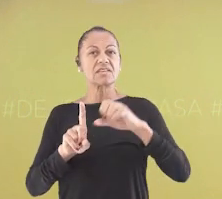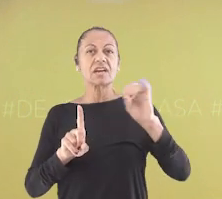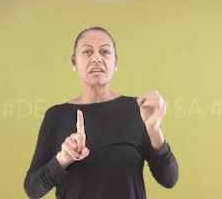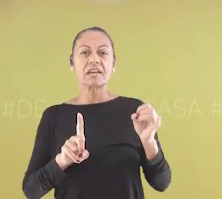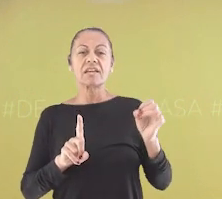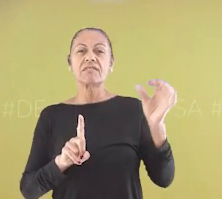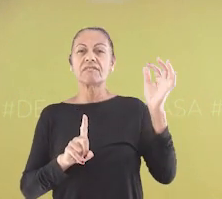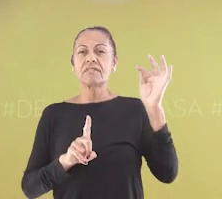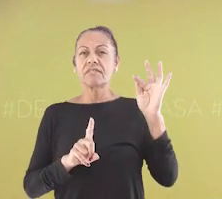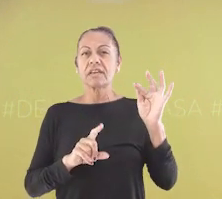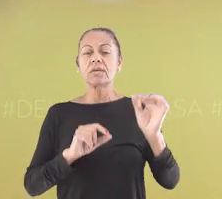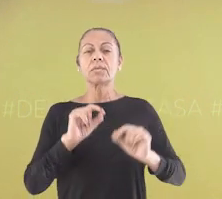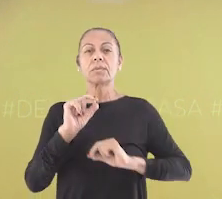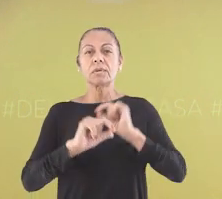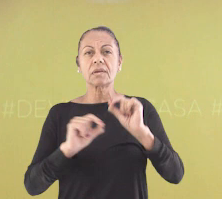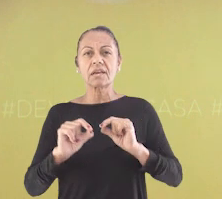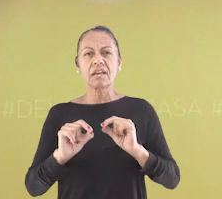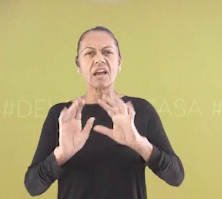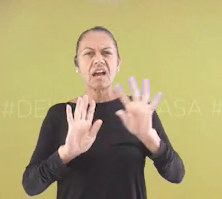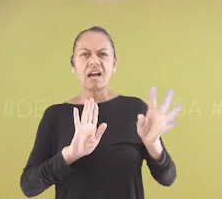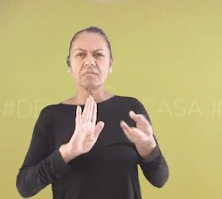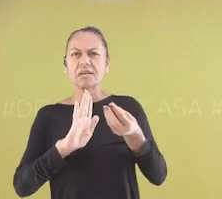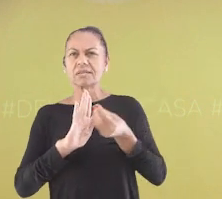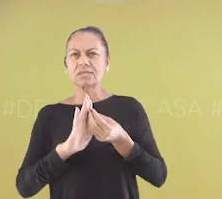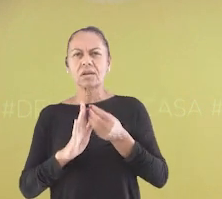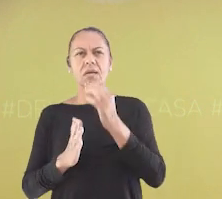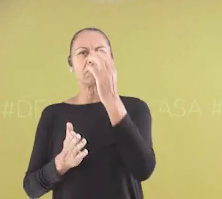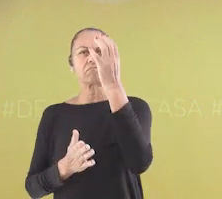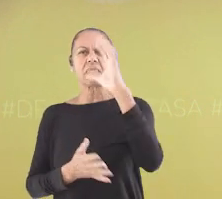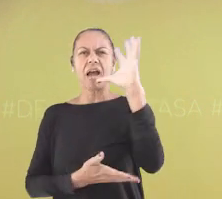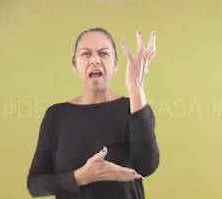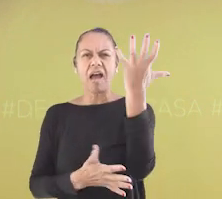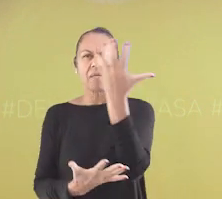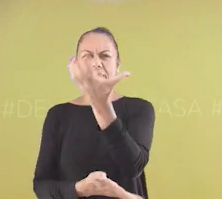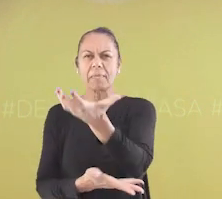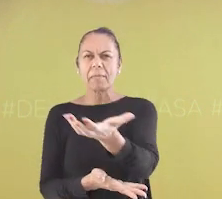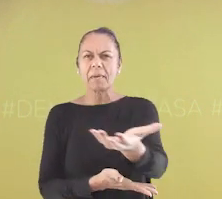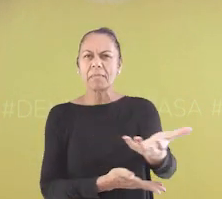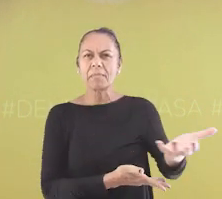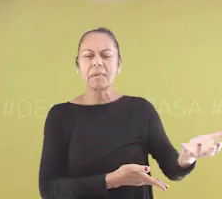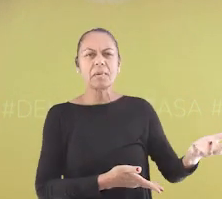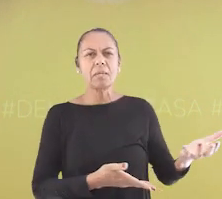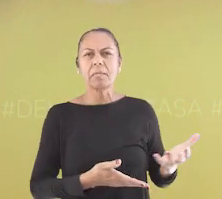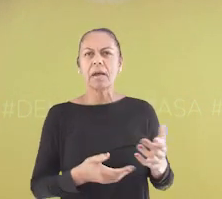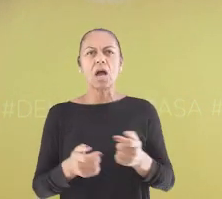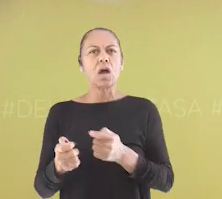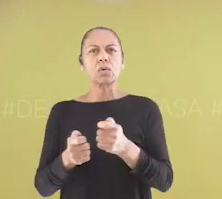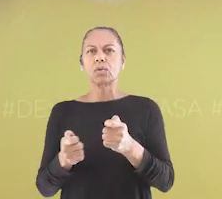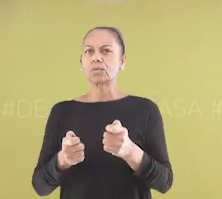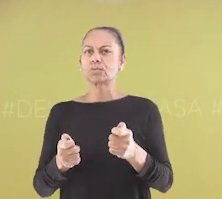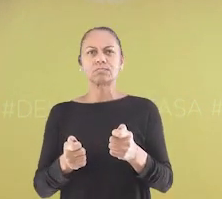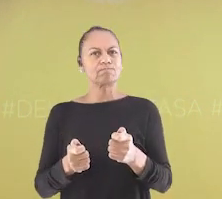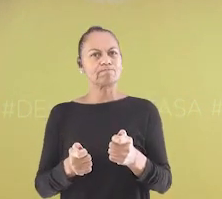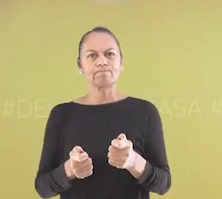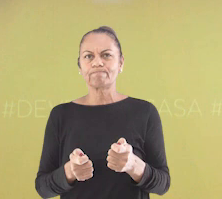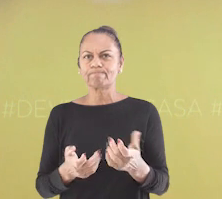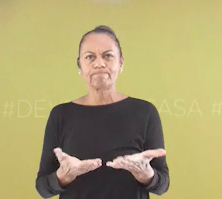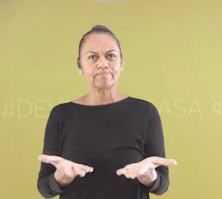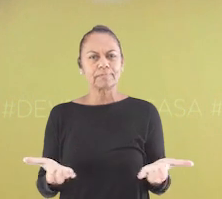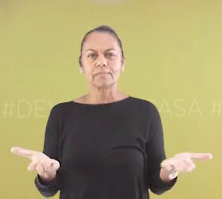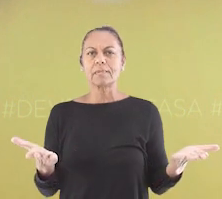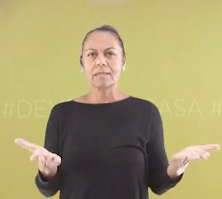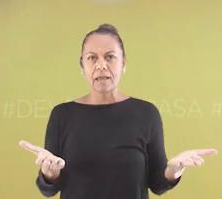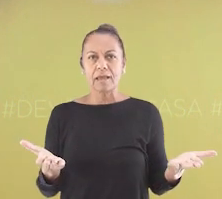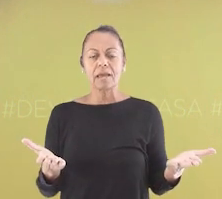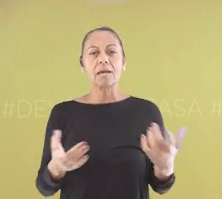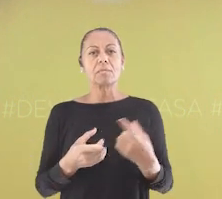em janeiro e fevereiro demonstram que o desmatamento na Amazônia está fora de controle. Ele lembra que este é um período no qual o